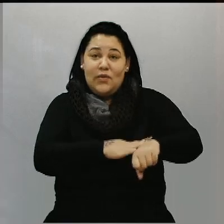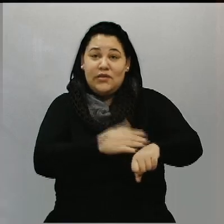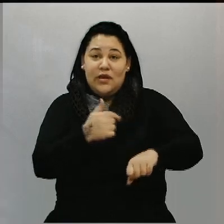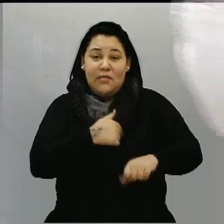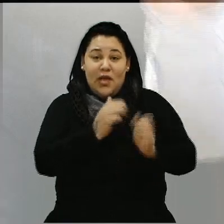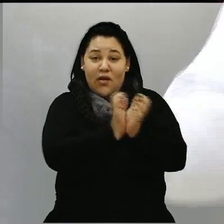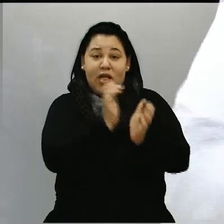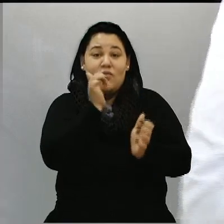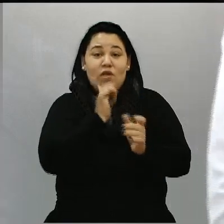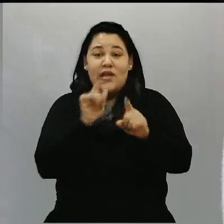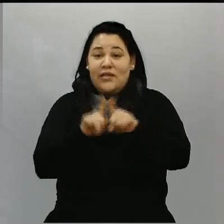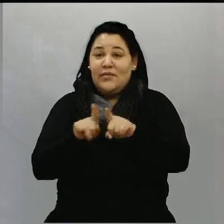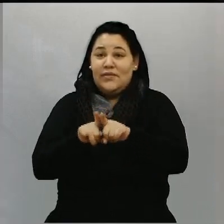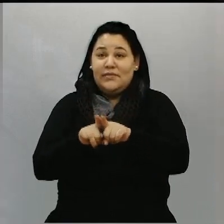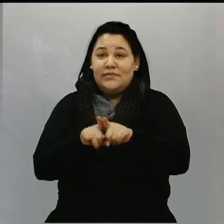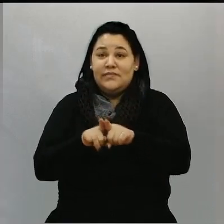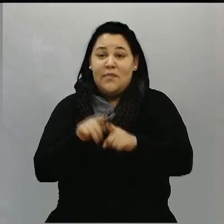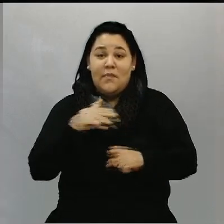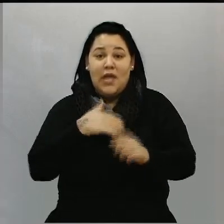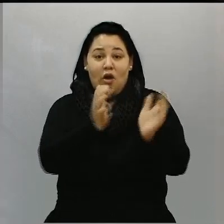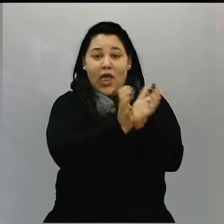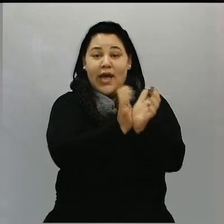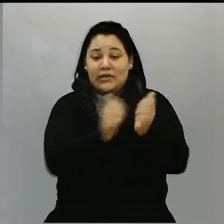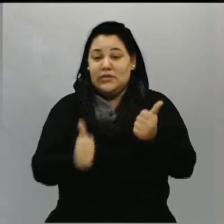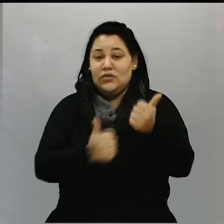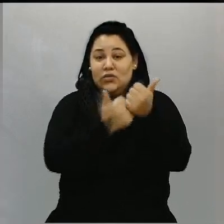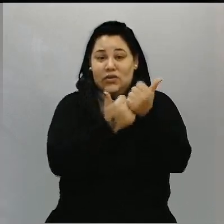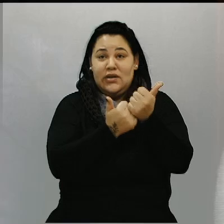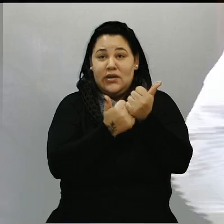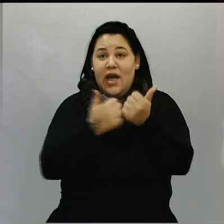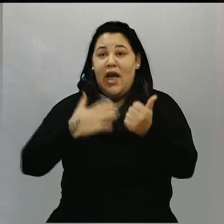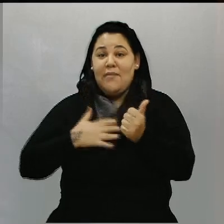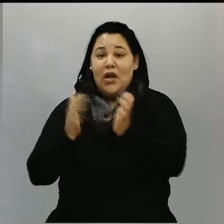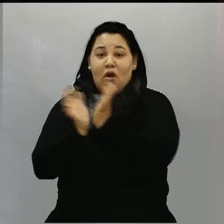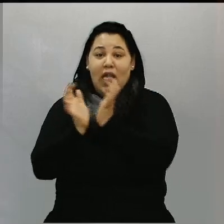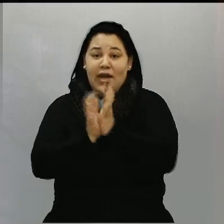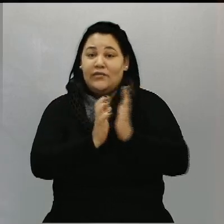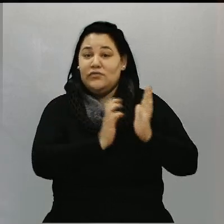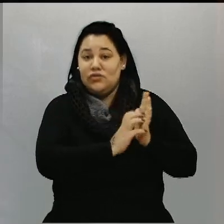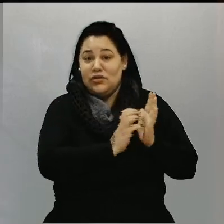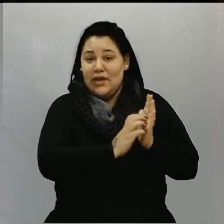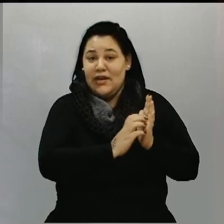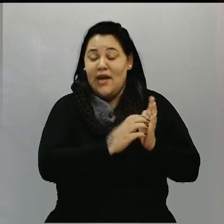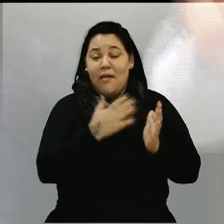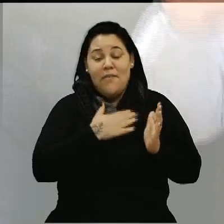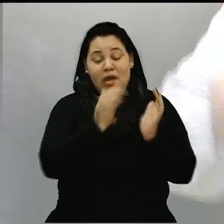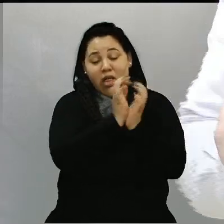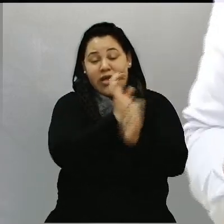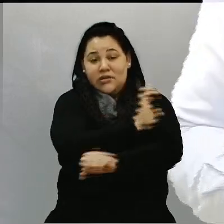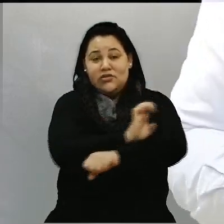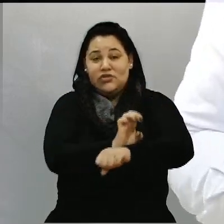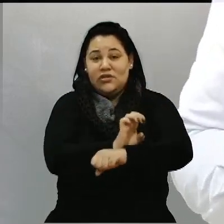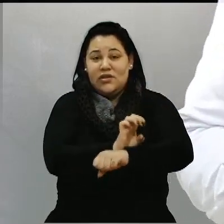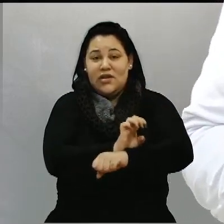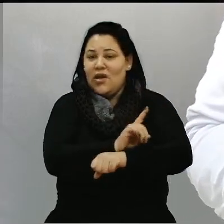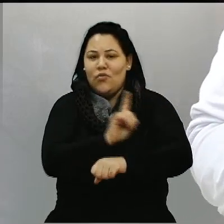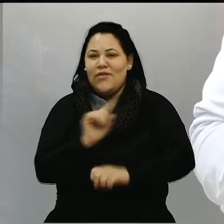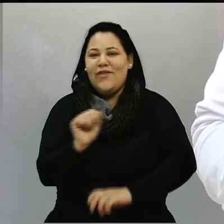mulher, a minha colega assessora, a minha colega servidora, a minha colega estagiária, eu